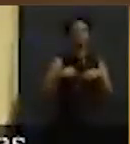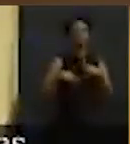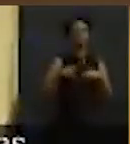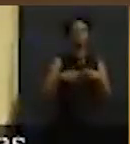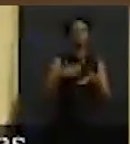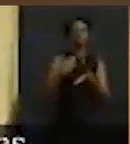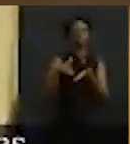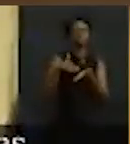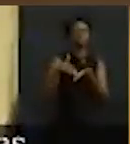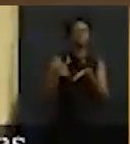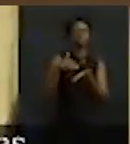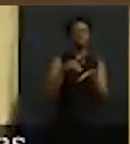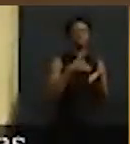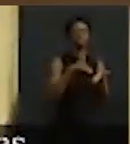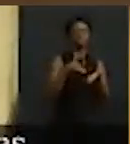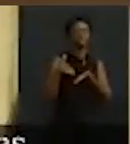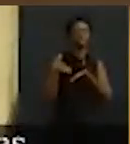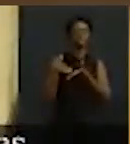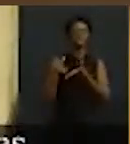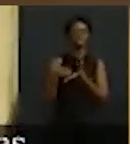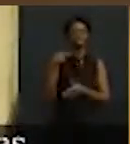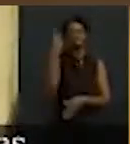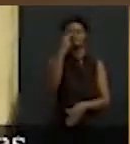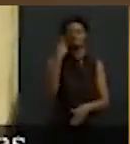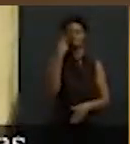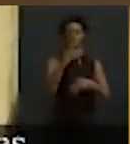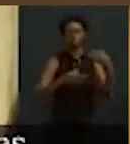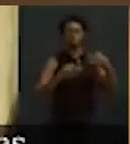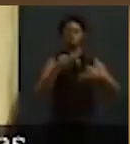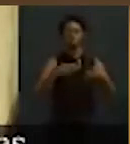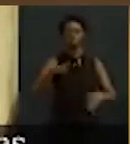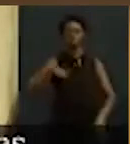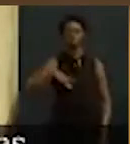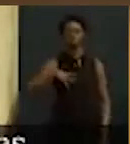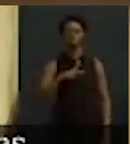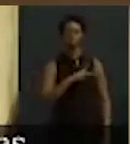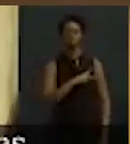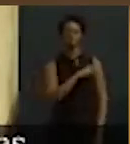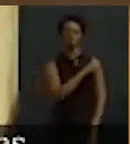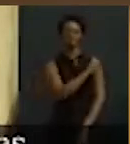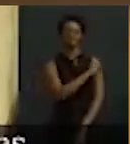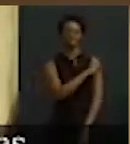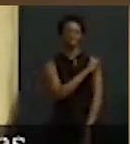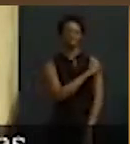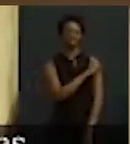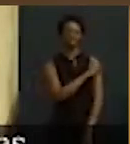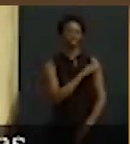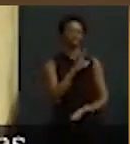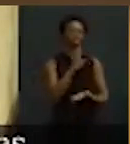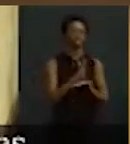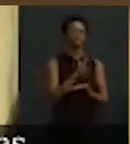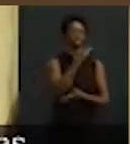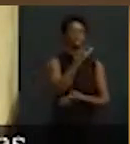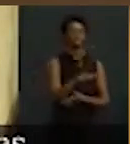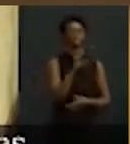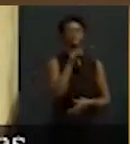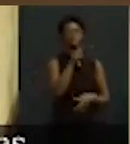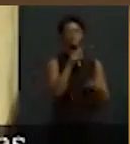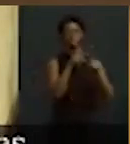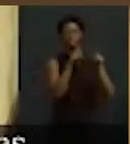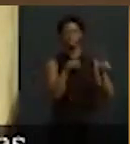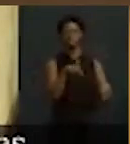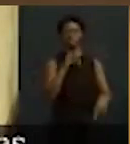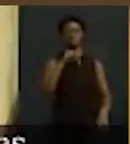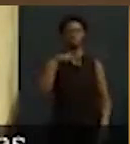das secretarias de promotorias de justiça do MPRJ, representada pela servidora